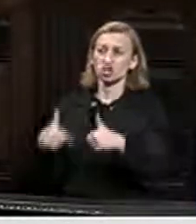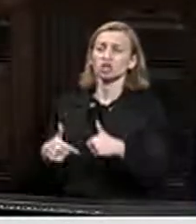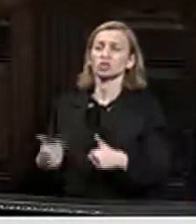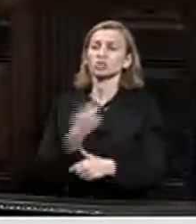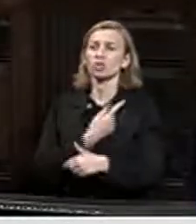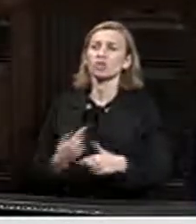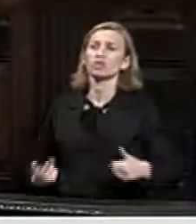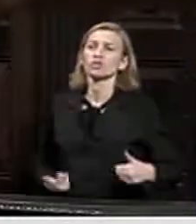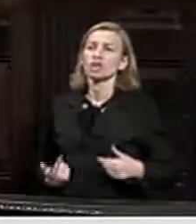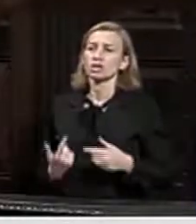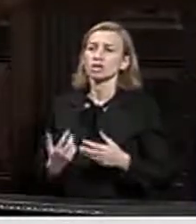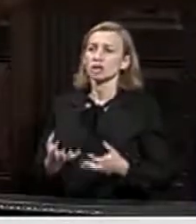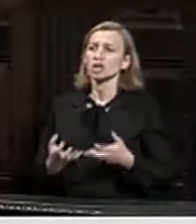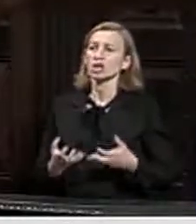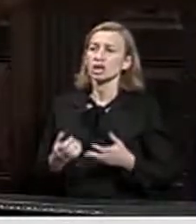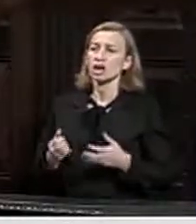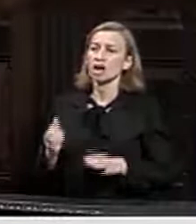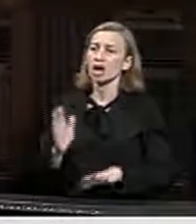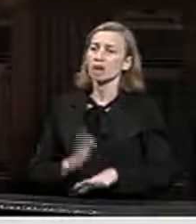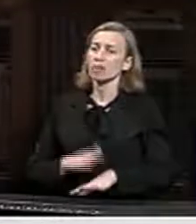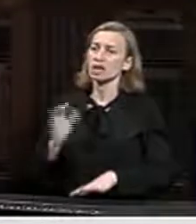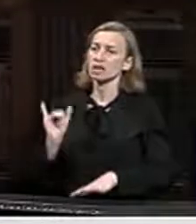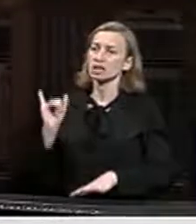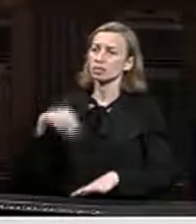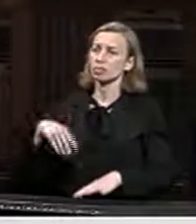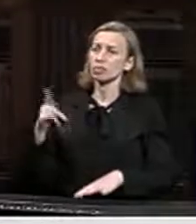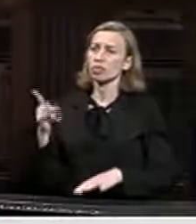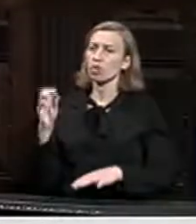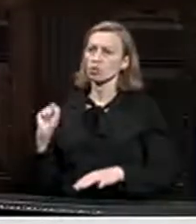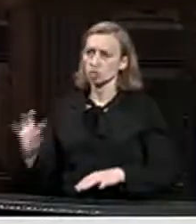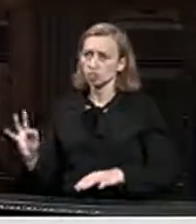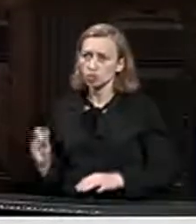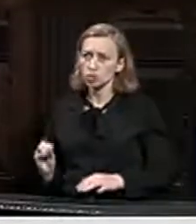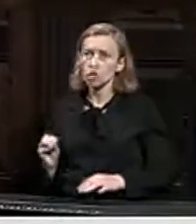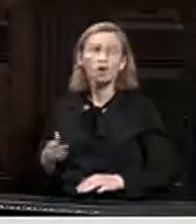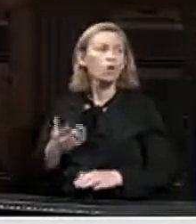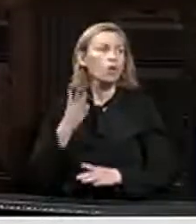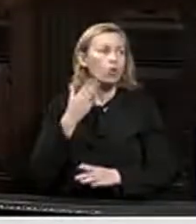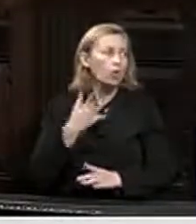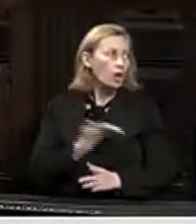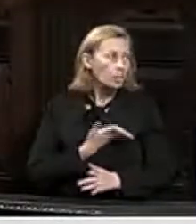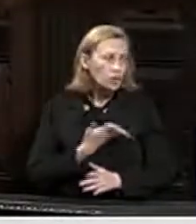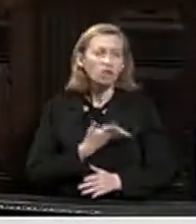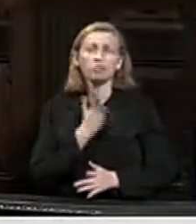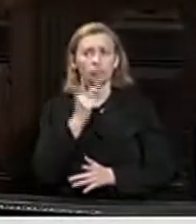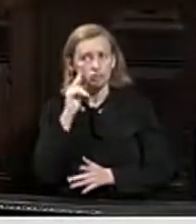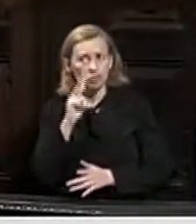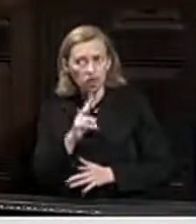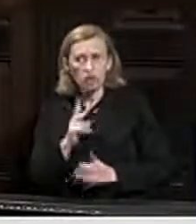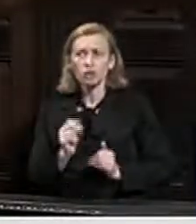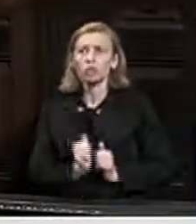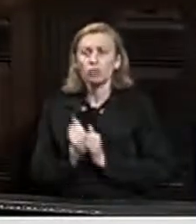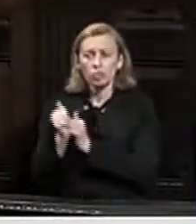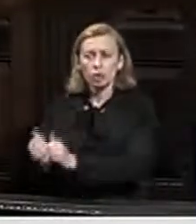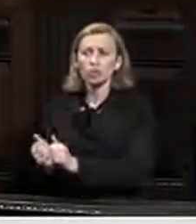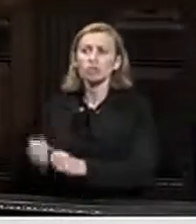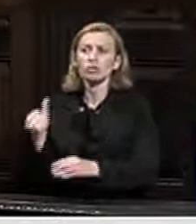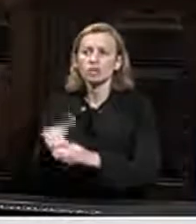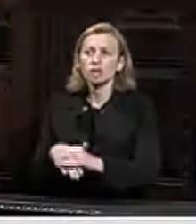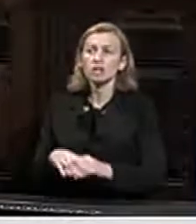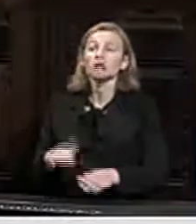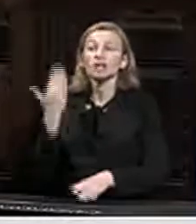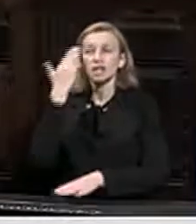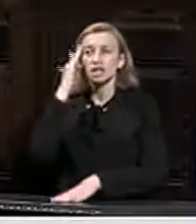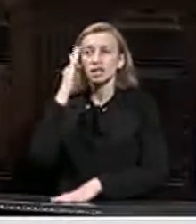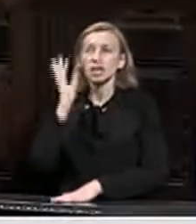de impostos, aumento da carga tributária no nosso estado. Vossa Excelência acompanhou a oposição nessas votações, entendendo